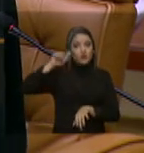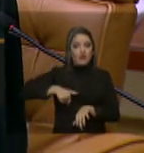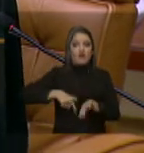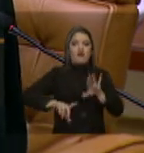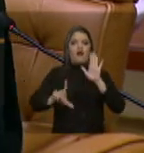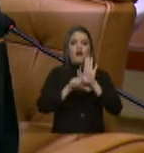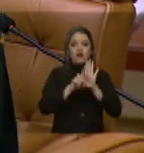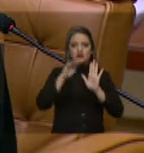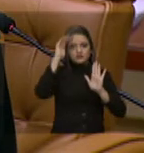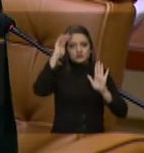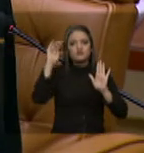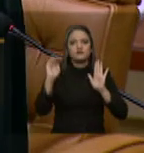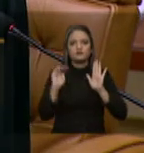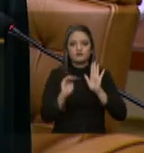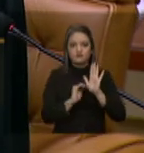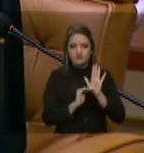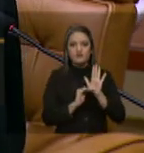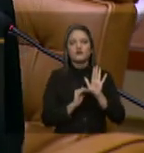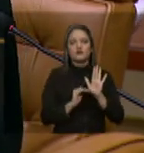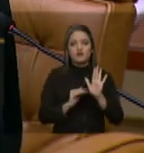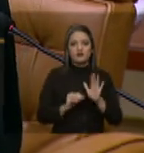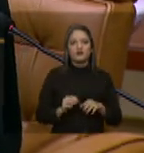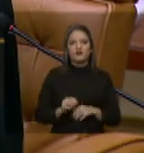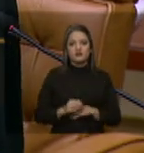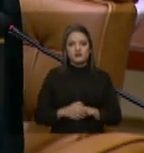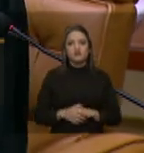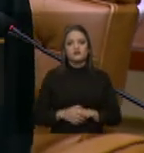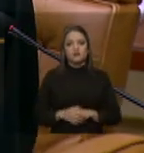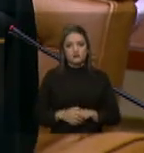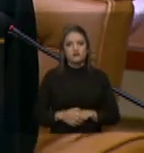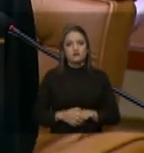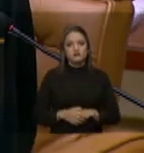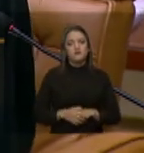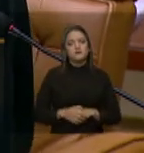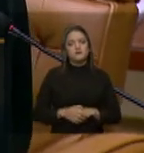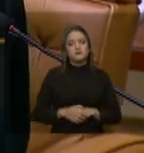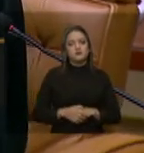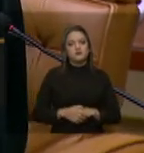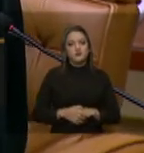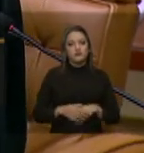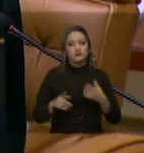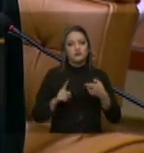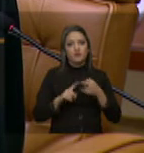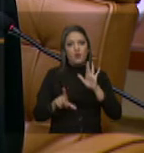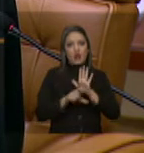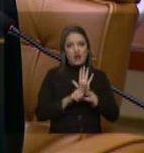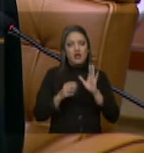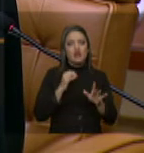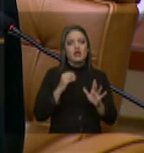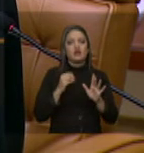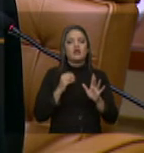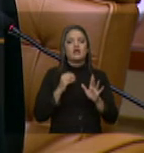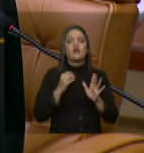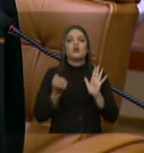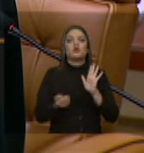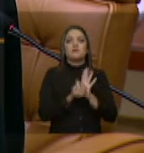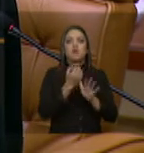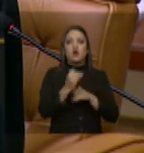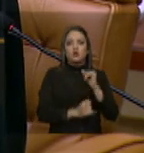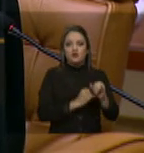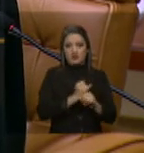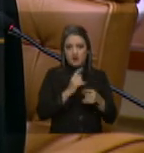da não subsidiariedade ou não complementariedade mas sim da prioridade nesses casos do Marco